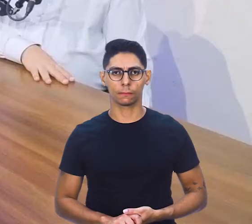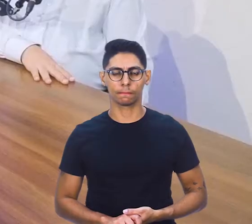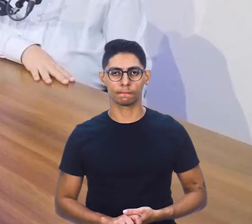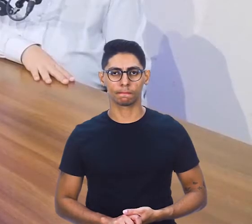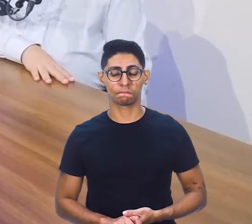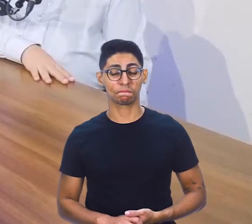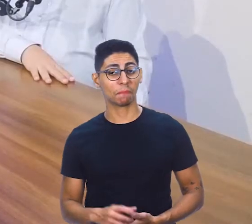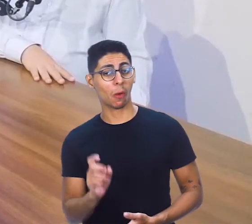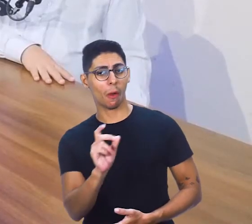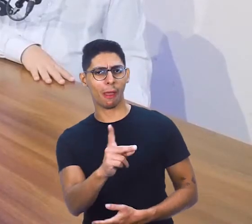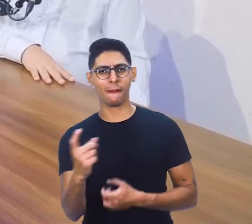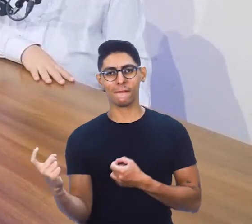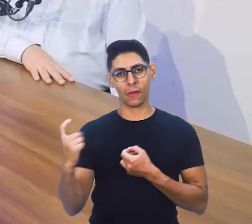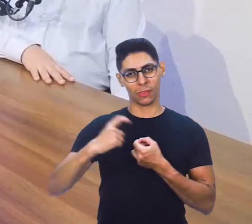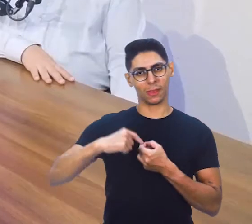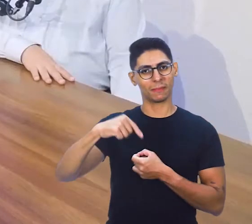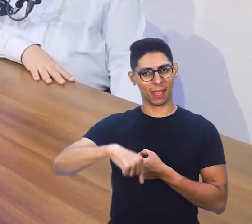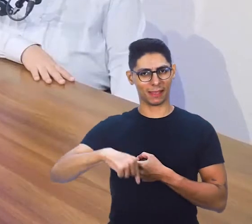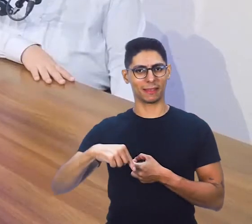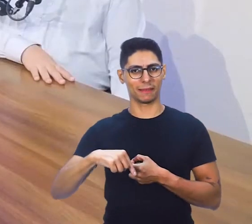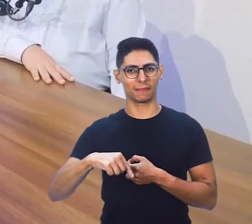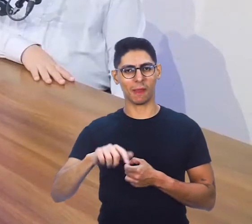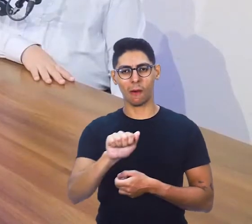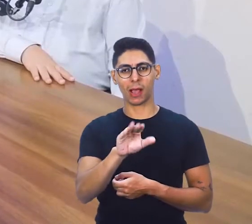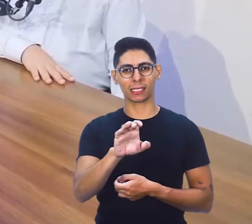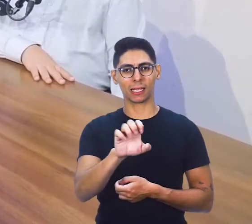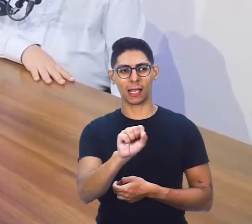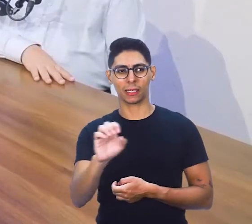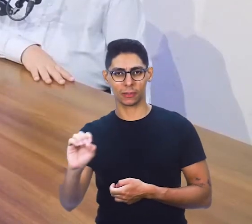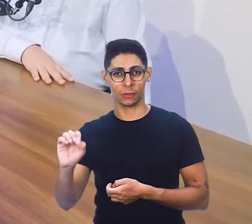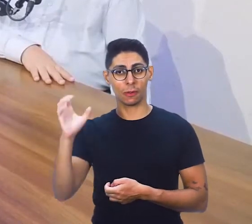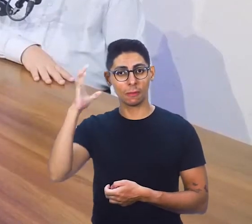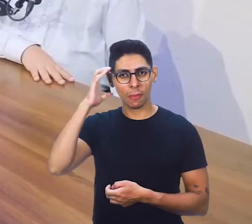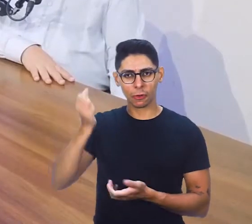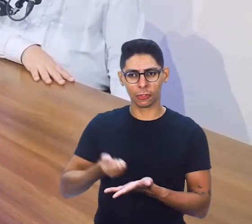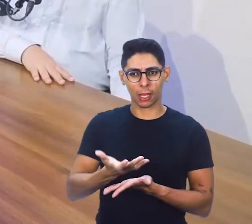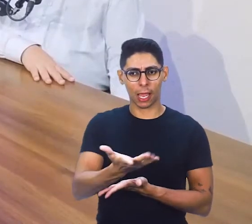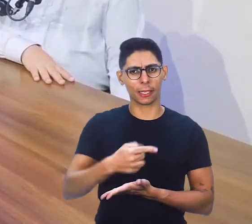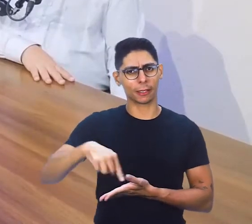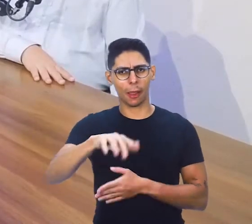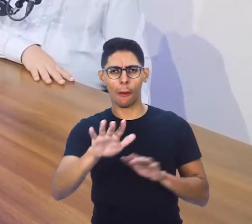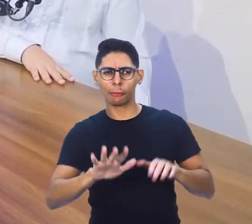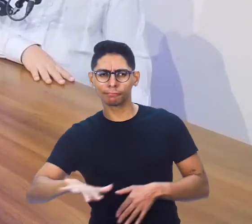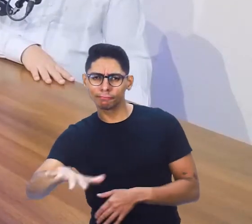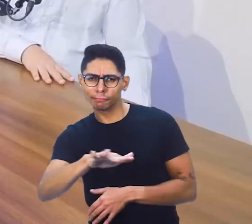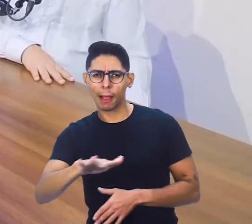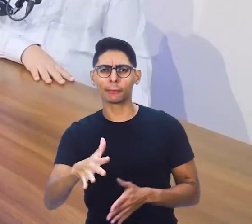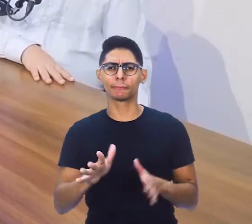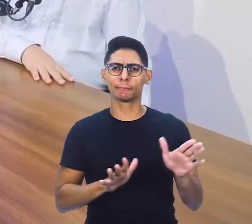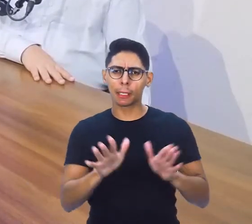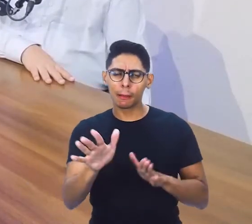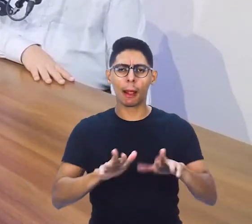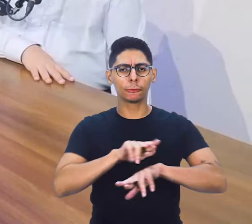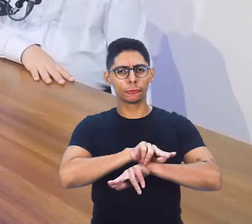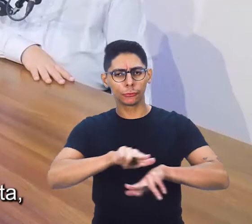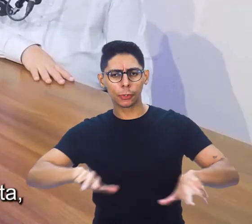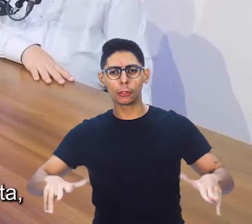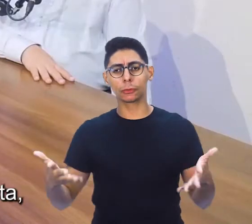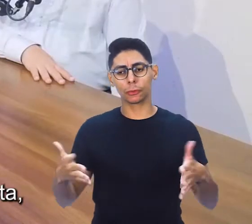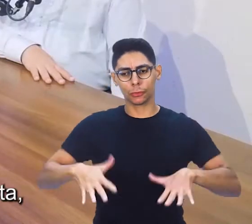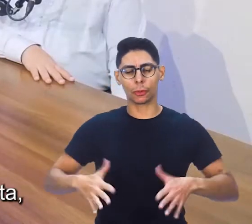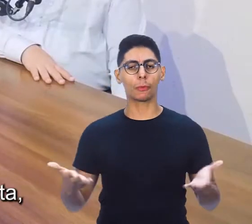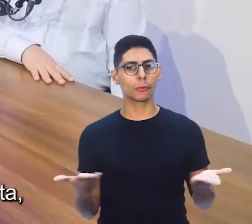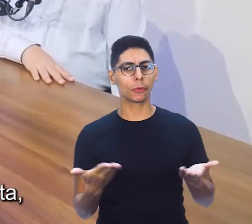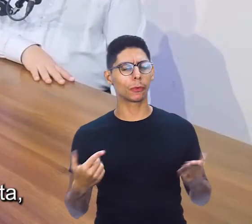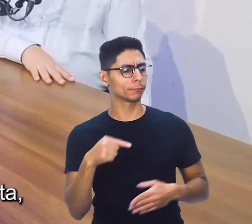Ok, estamos de volta com o Acessos Podcast, o seu espaço de acessibilidade, diversidade e inclusão. E hoje